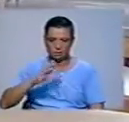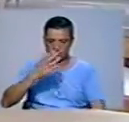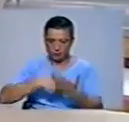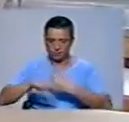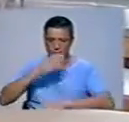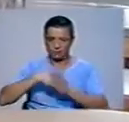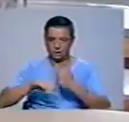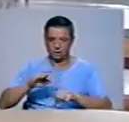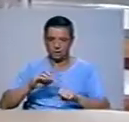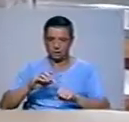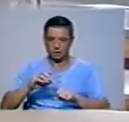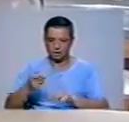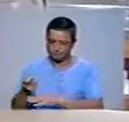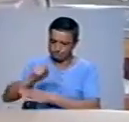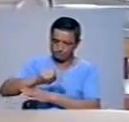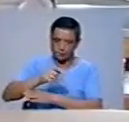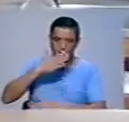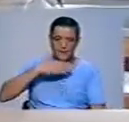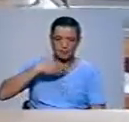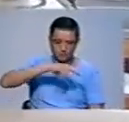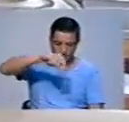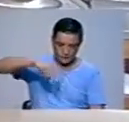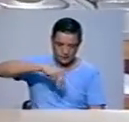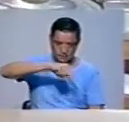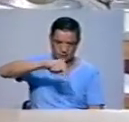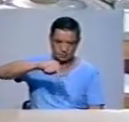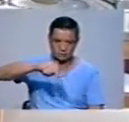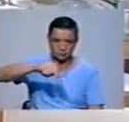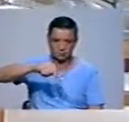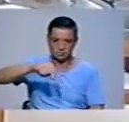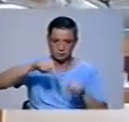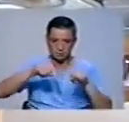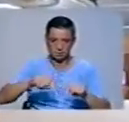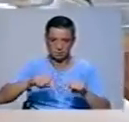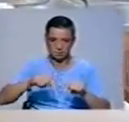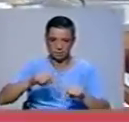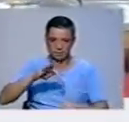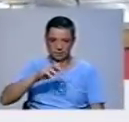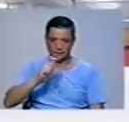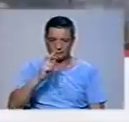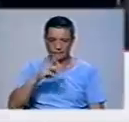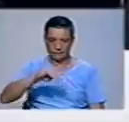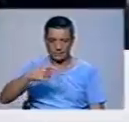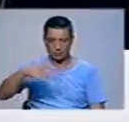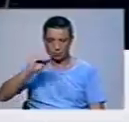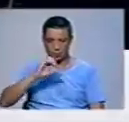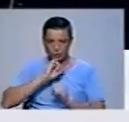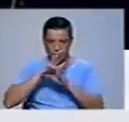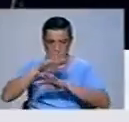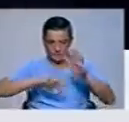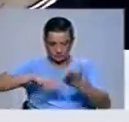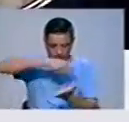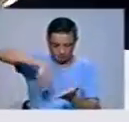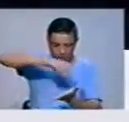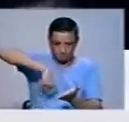do lume e colocar a farinha toda de uma vez, farinha previamente peneirada, farinha sem fermento, e o que vamos fazer agora é